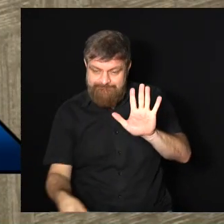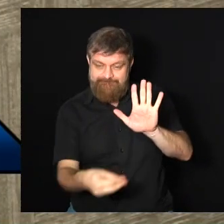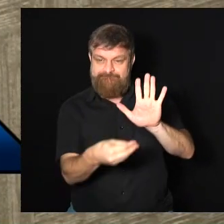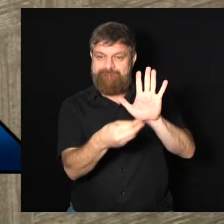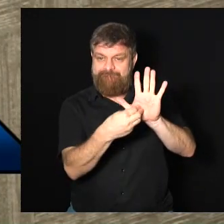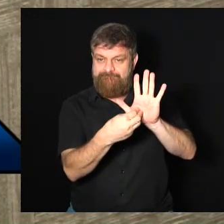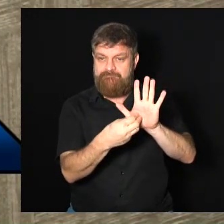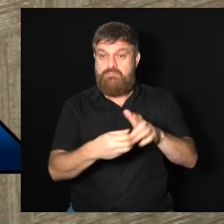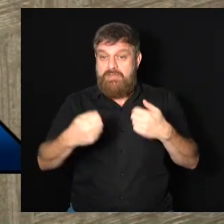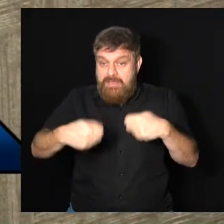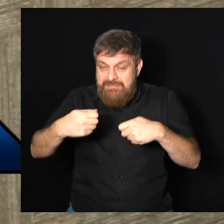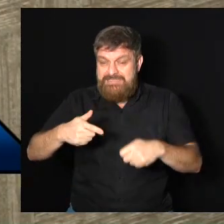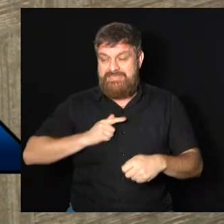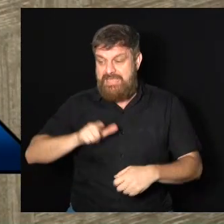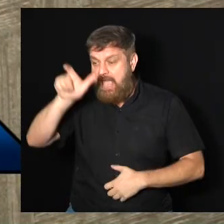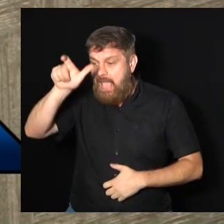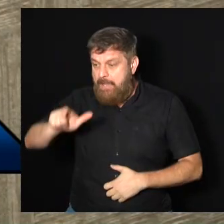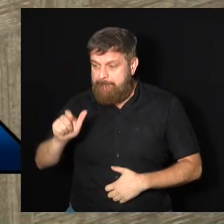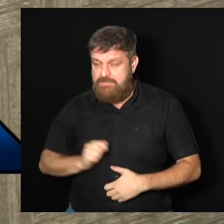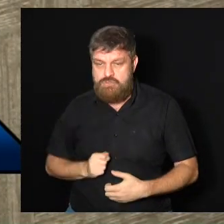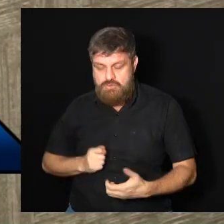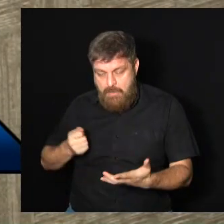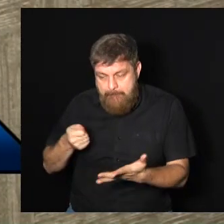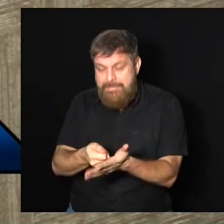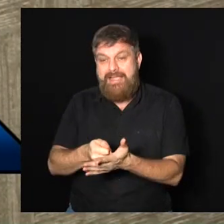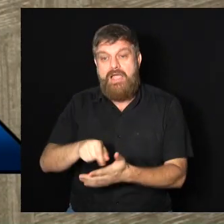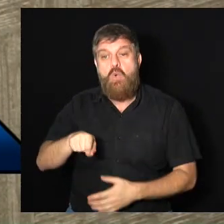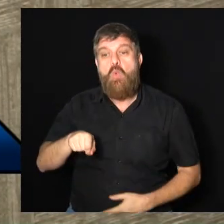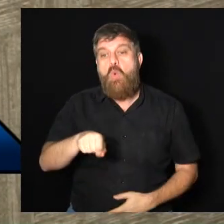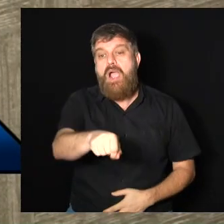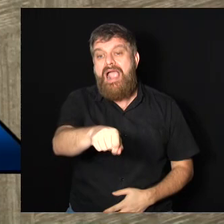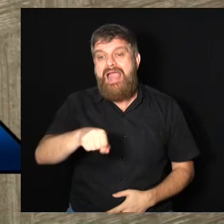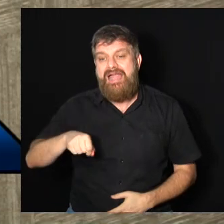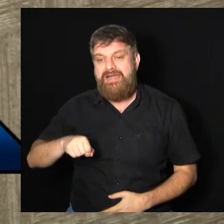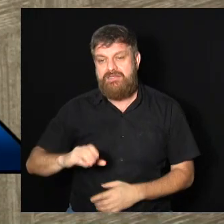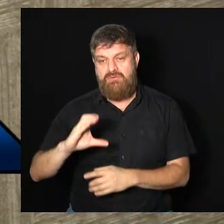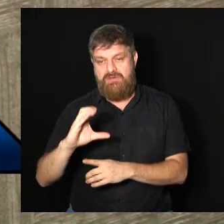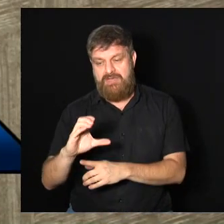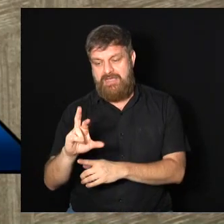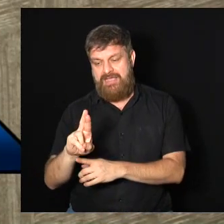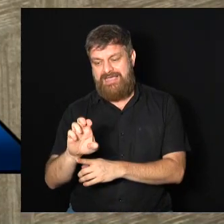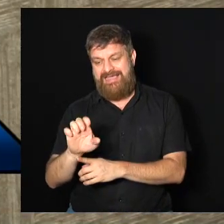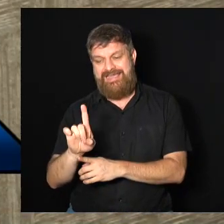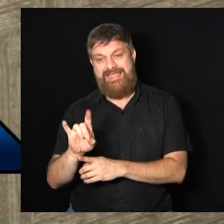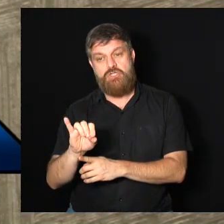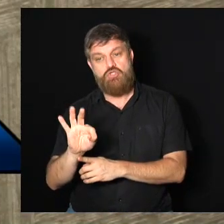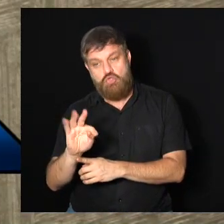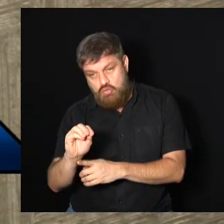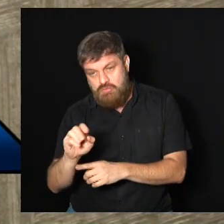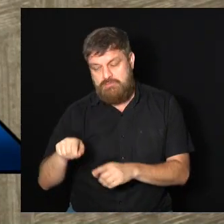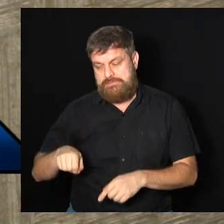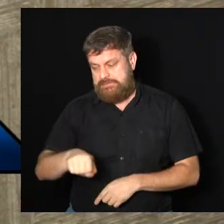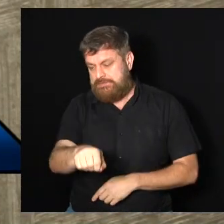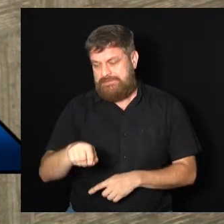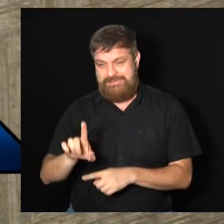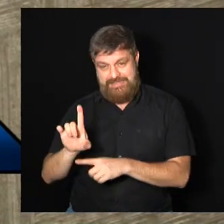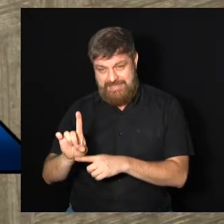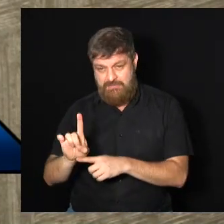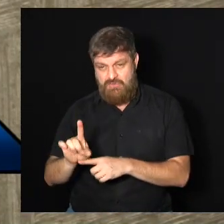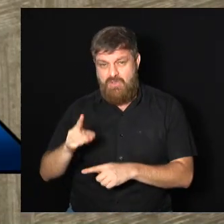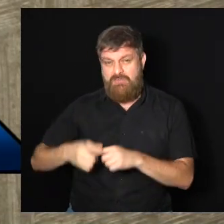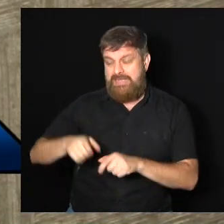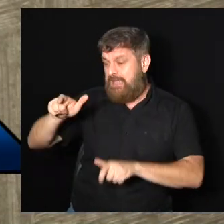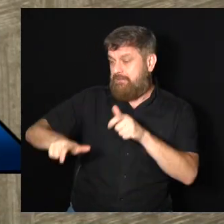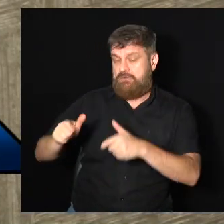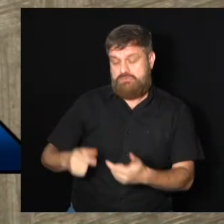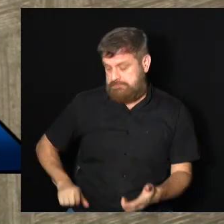licitatório a necessidade ou a possibilidade de que se instale esses validadores, que vai ser importante para a cidade, porque nem todo mundo às vezes está